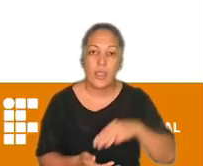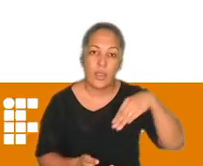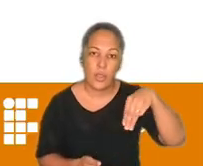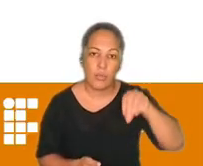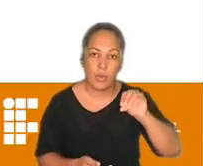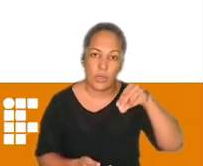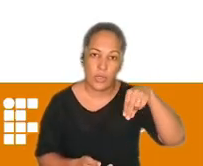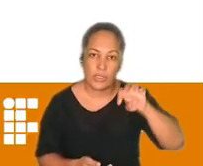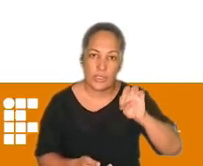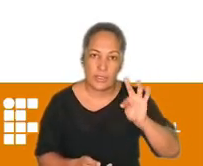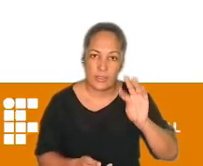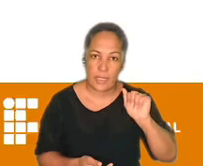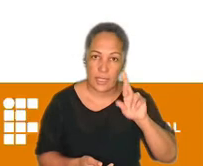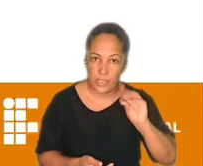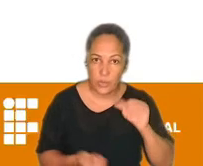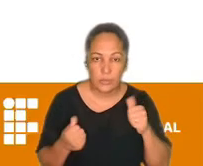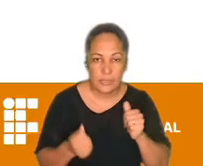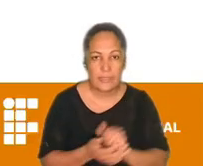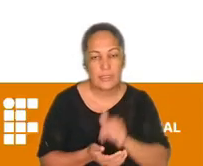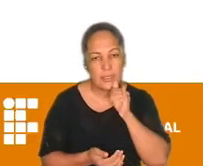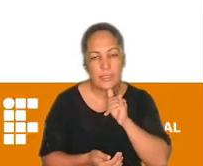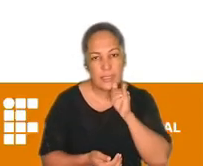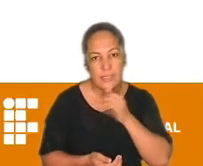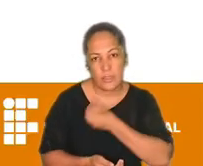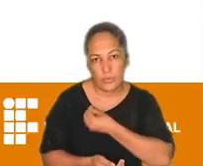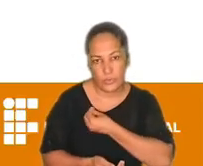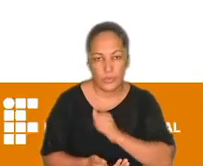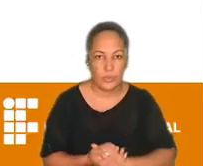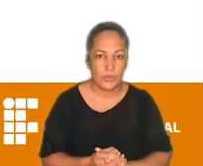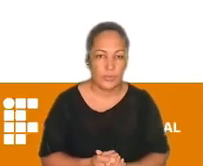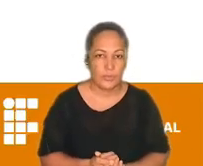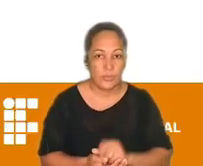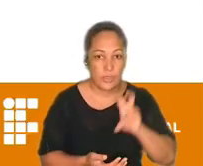centavos. Exemplo de um número fracionado,